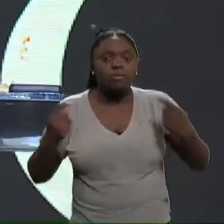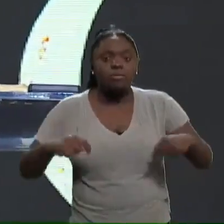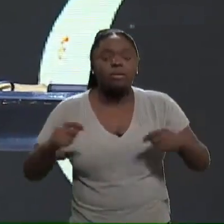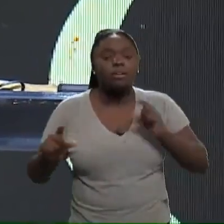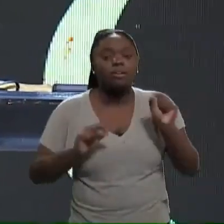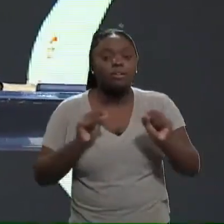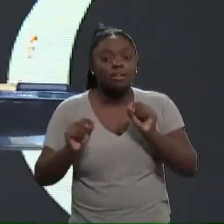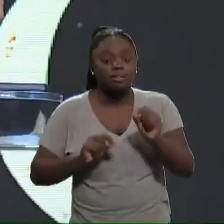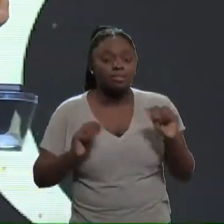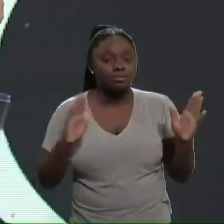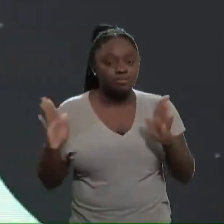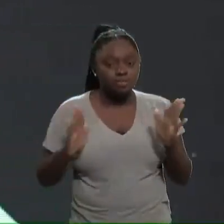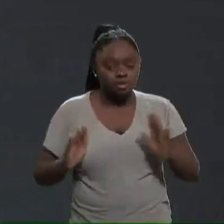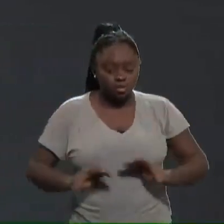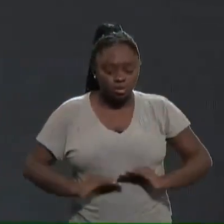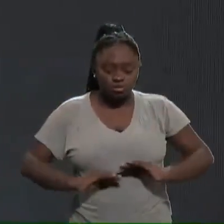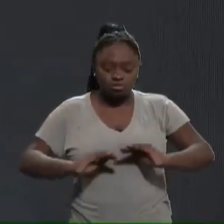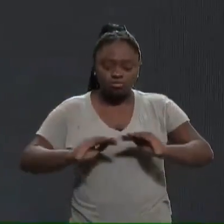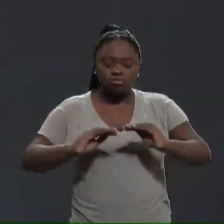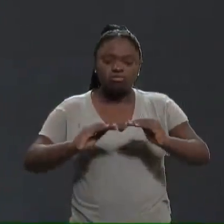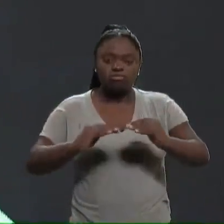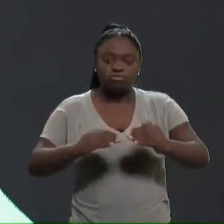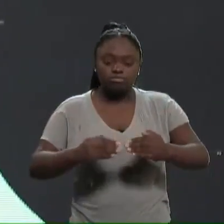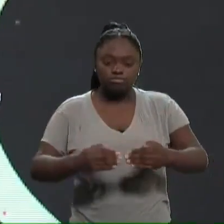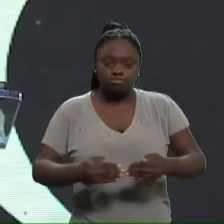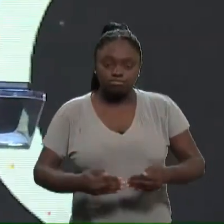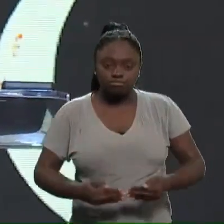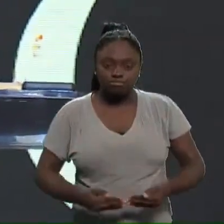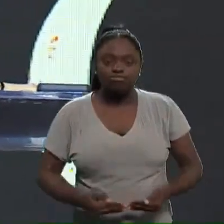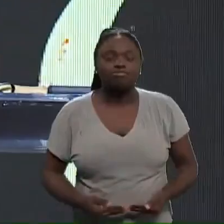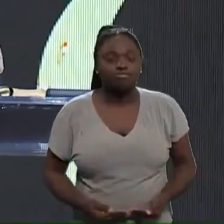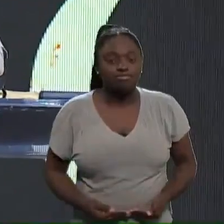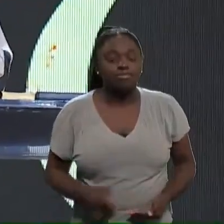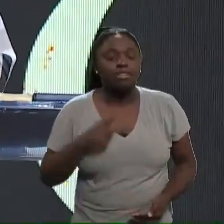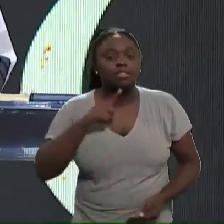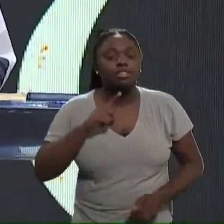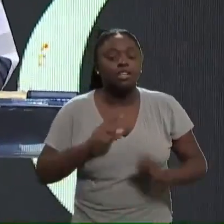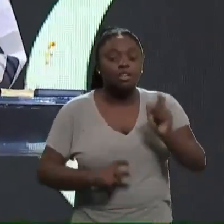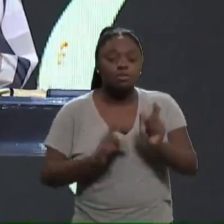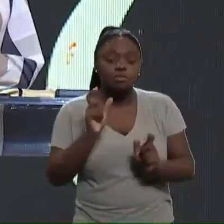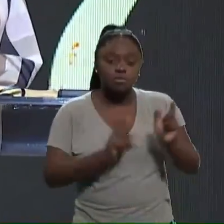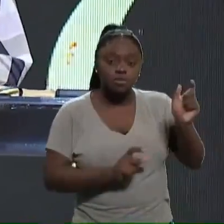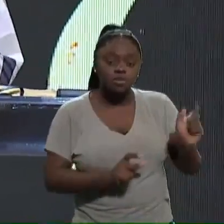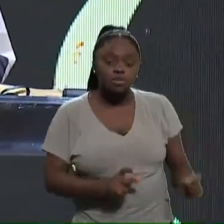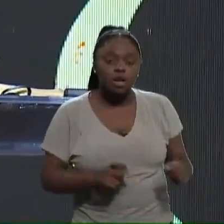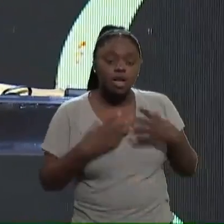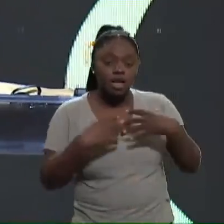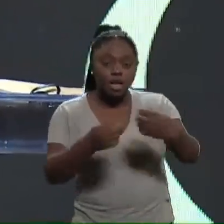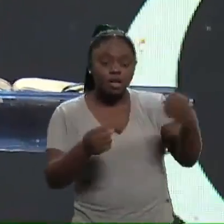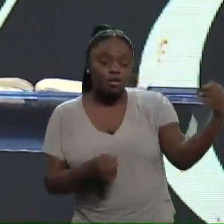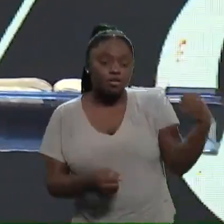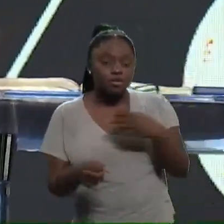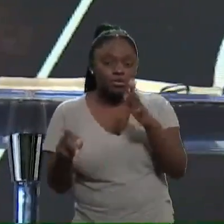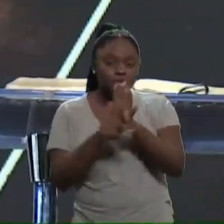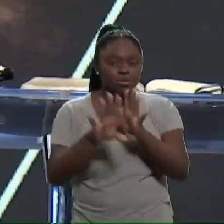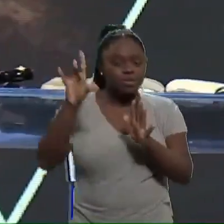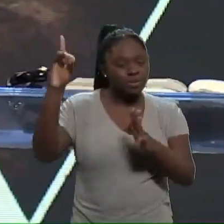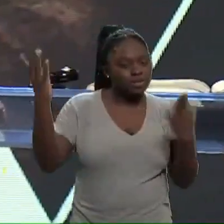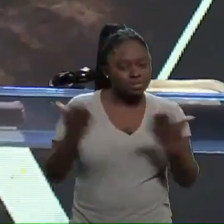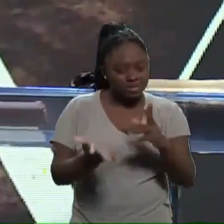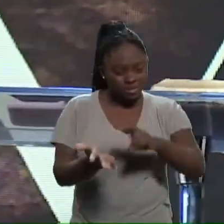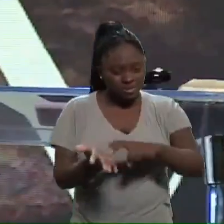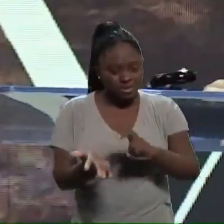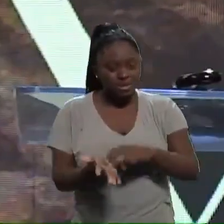Vou falar de novo, para dar a luz precisa de gestação. Tem gente gestando o novo de Deus aqui nessa manhã. Tem